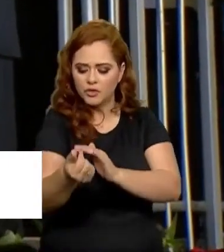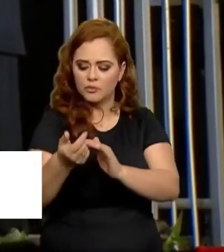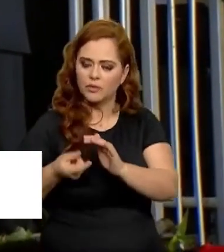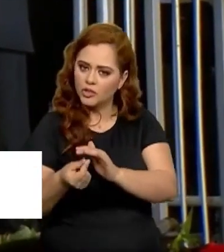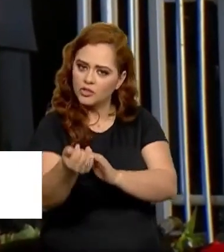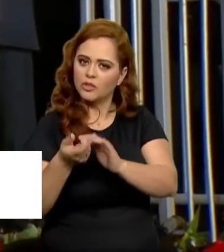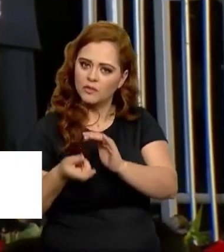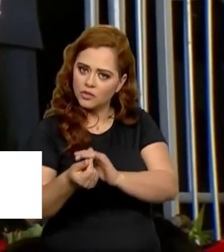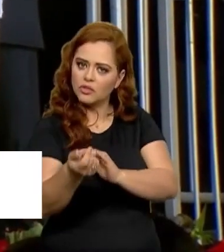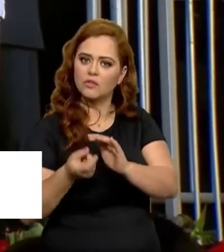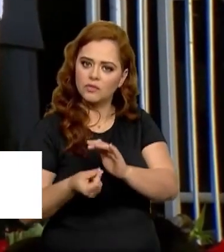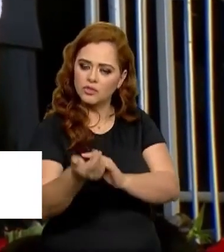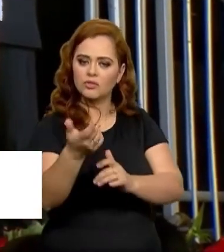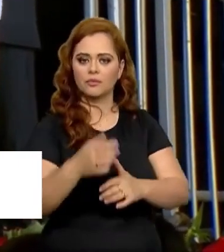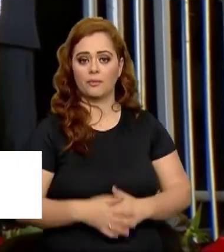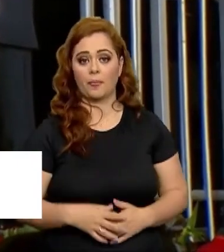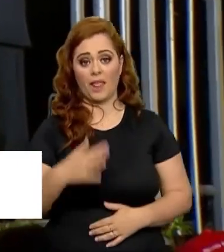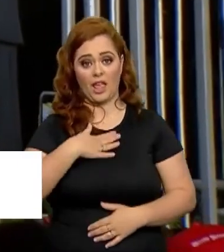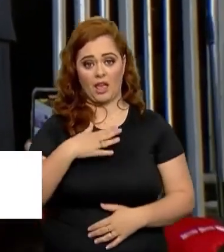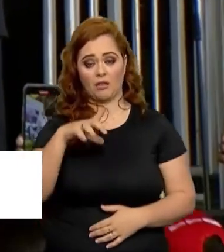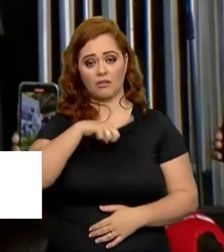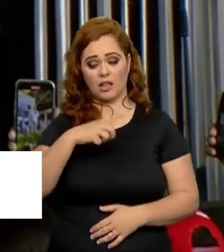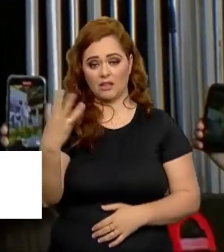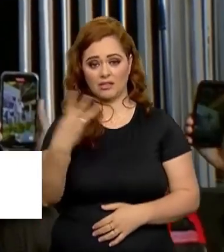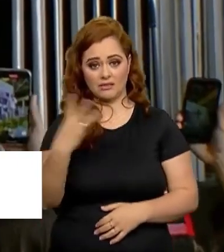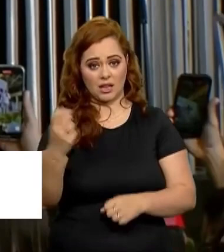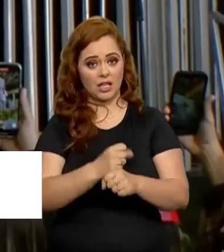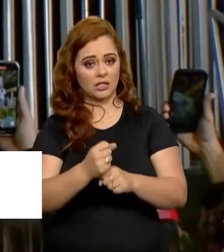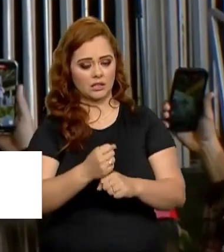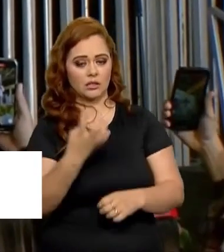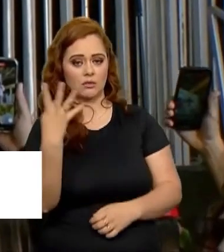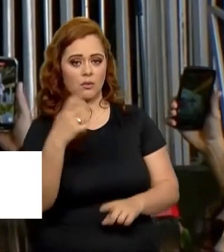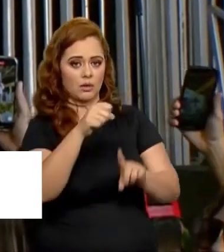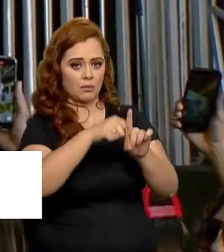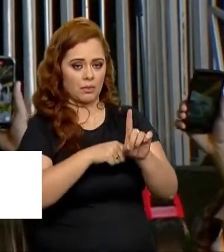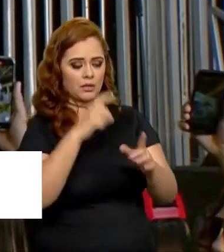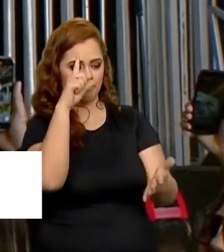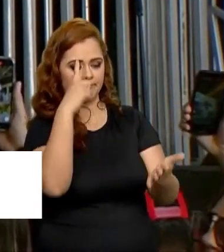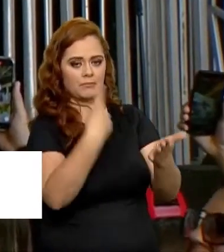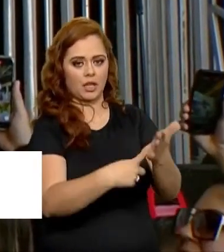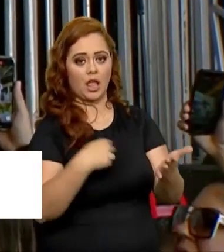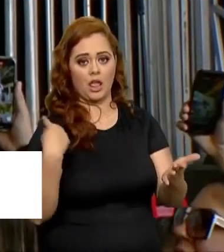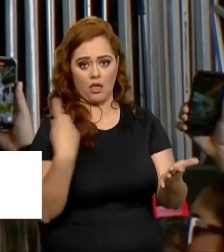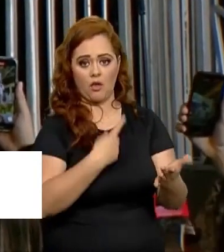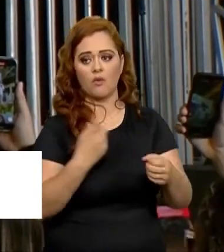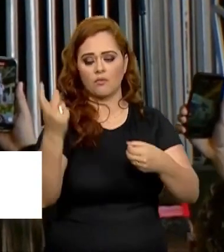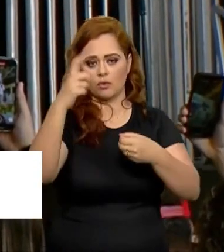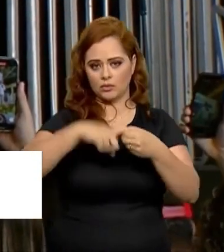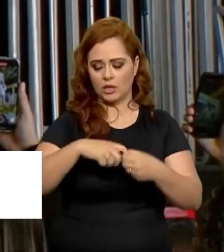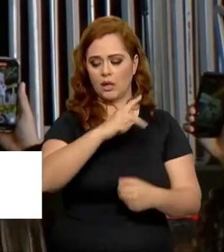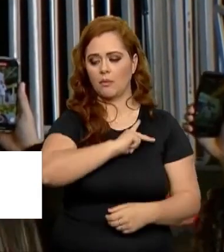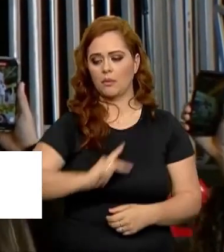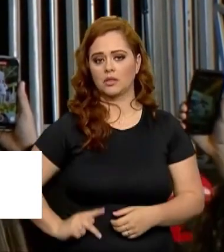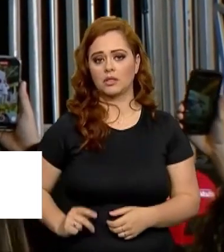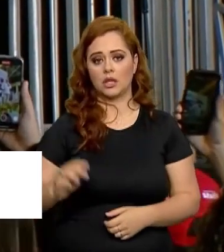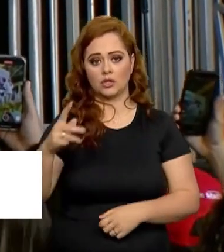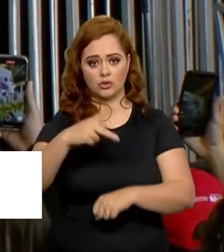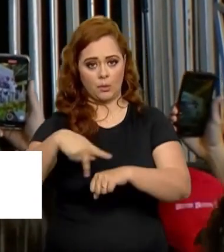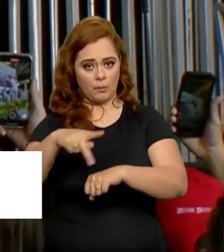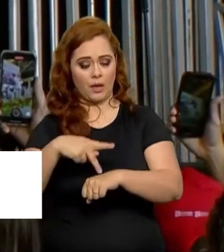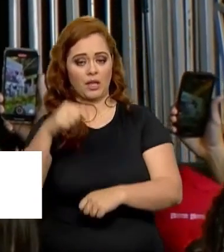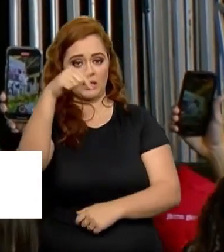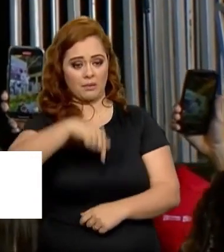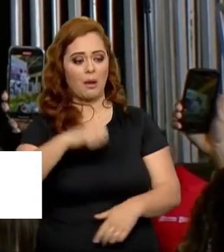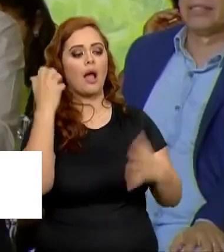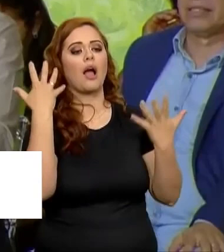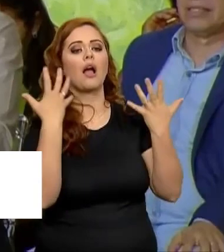investimento. Eu tenho 3 anos e 4 meses de mandato. Eu votei a presidir esse país para provar que esse